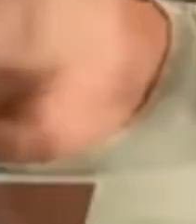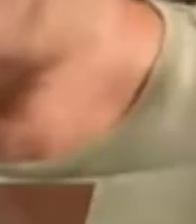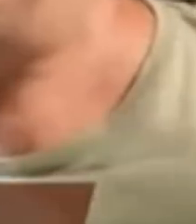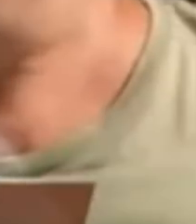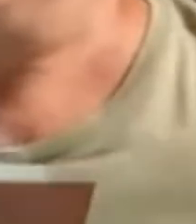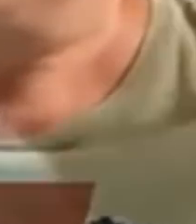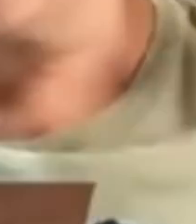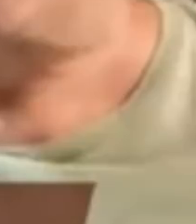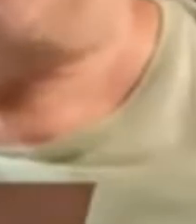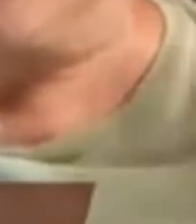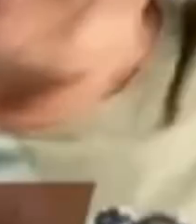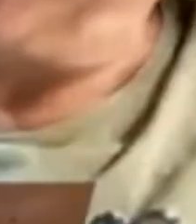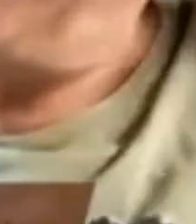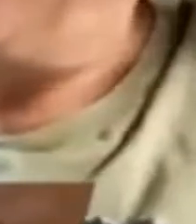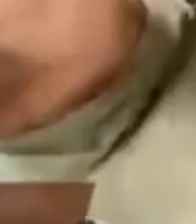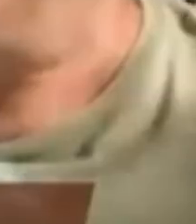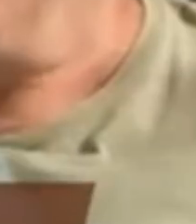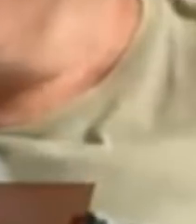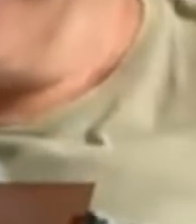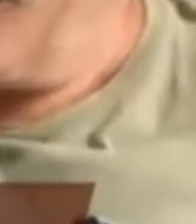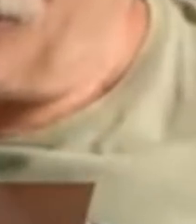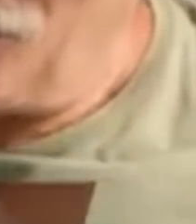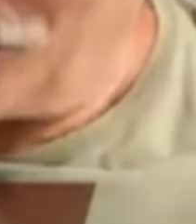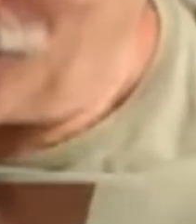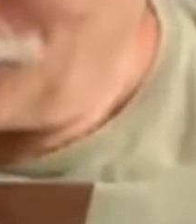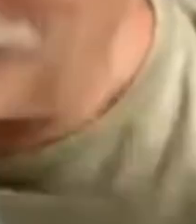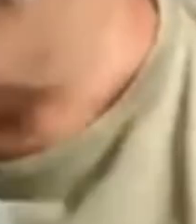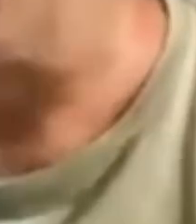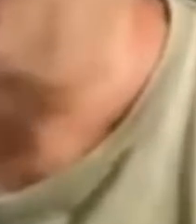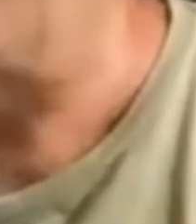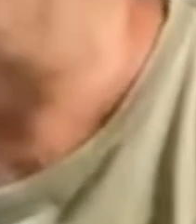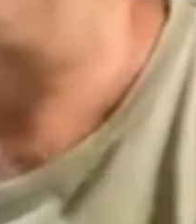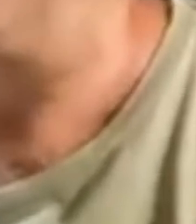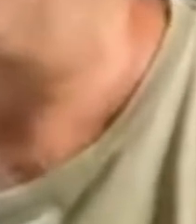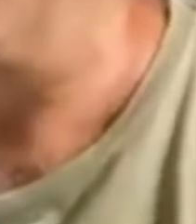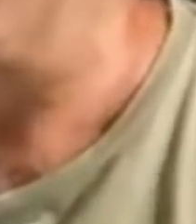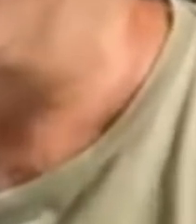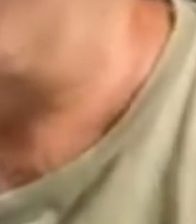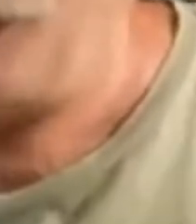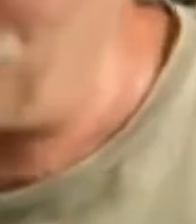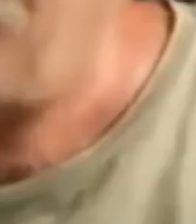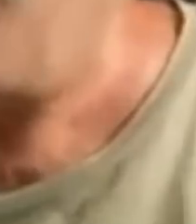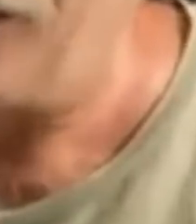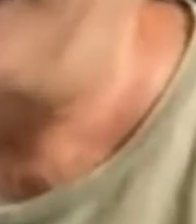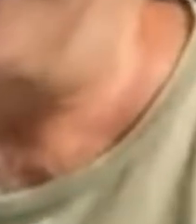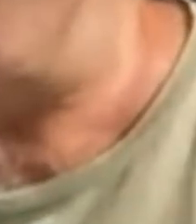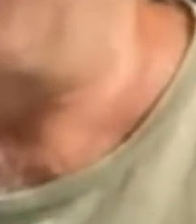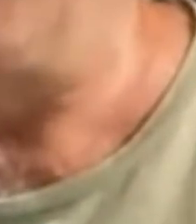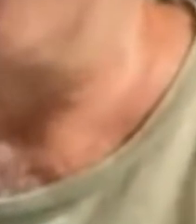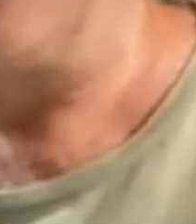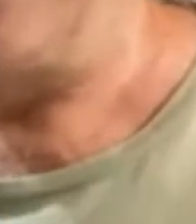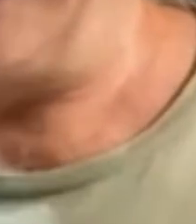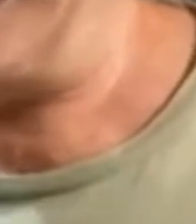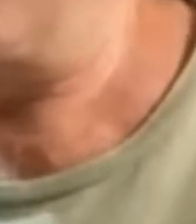A Igreja Universal, no primeiro nos anos 80, né? Quando Lula despontou como possível candidato, como possível presidente